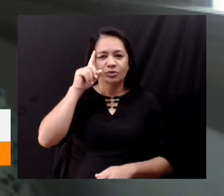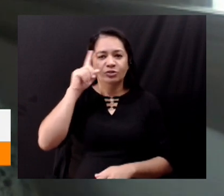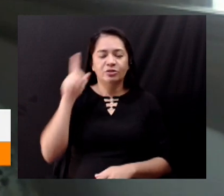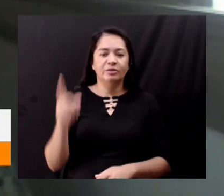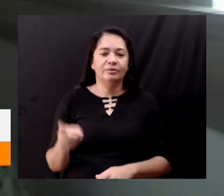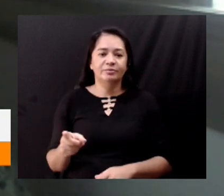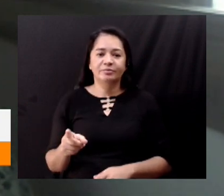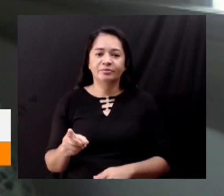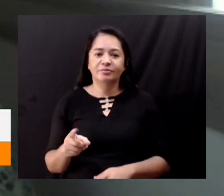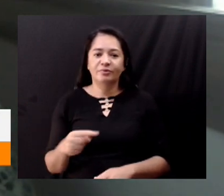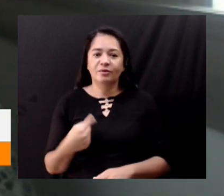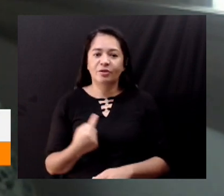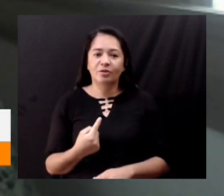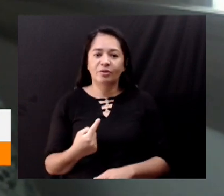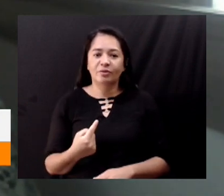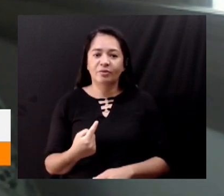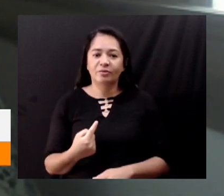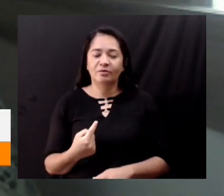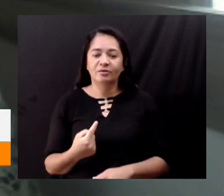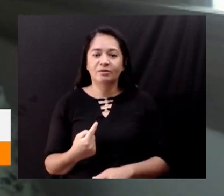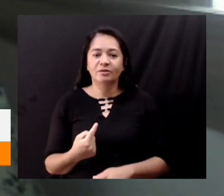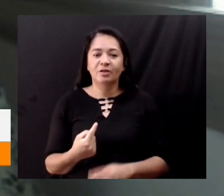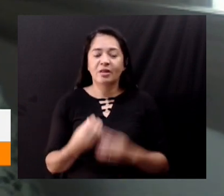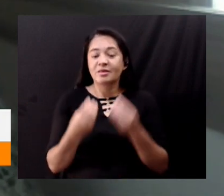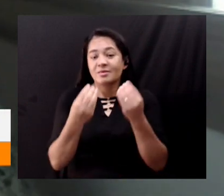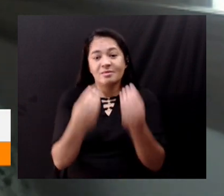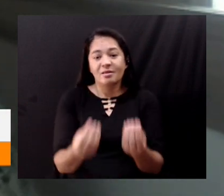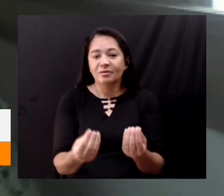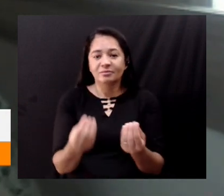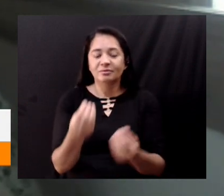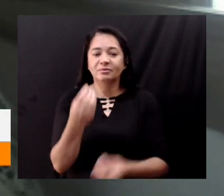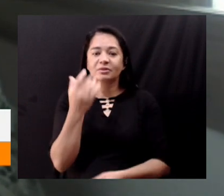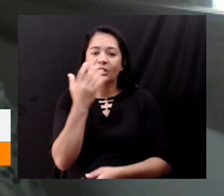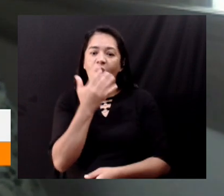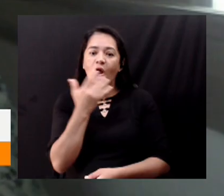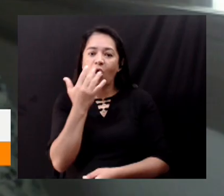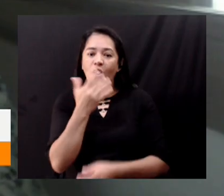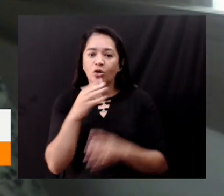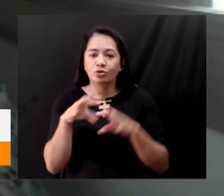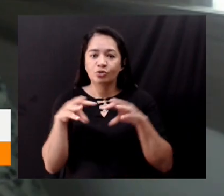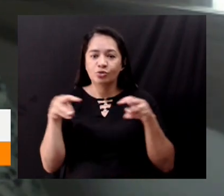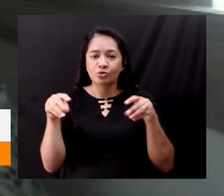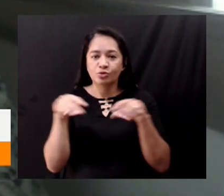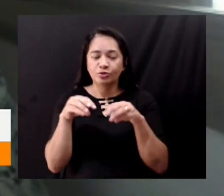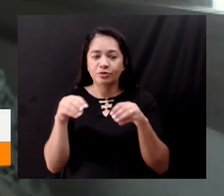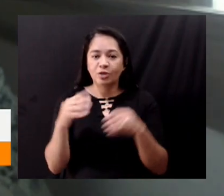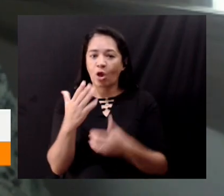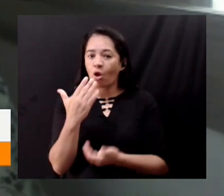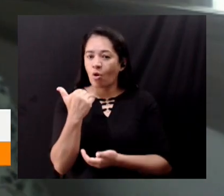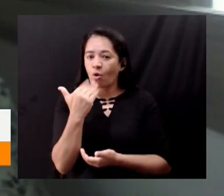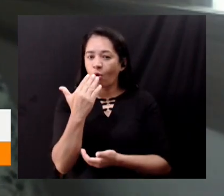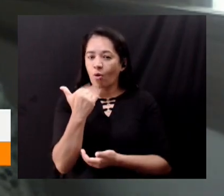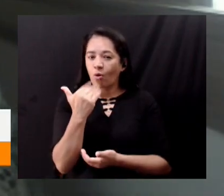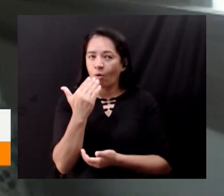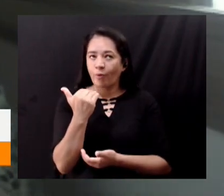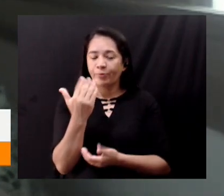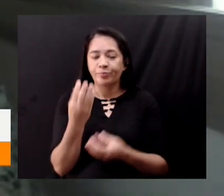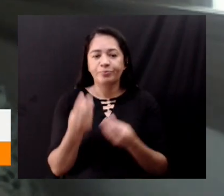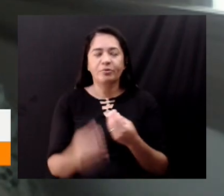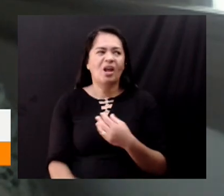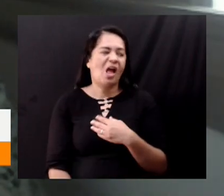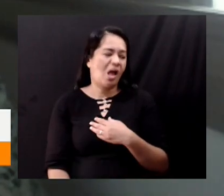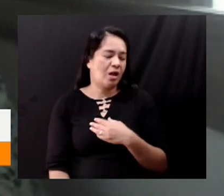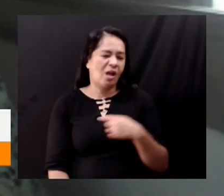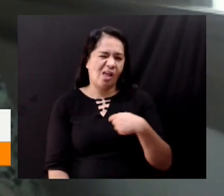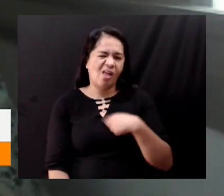acaba compensando. Então, o que a gente faz? A gente come algo no sentido de, eu mereço comer